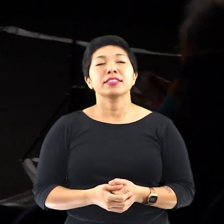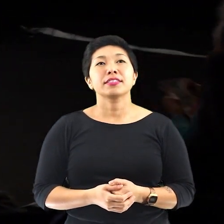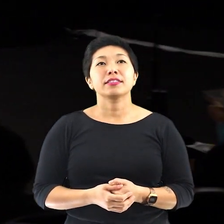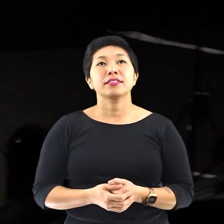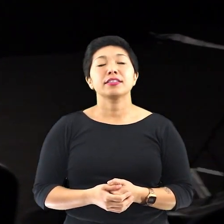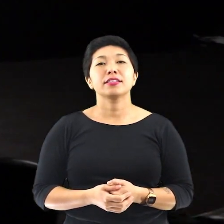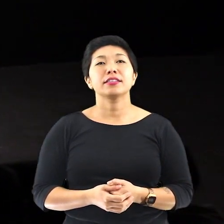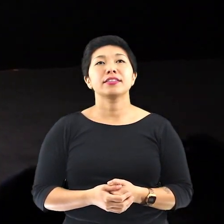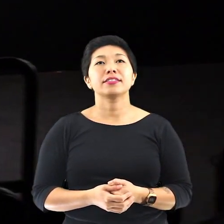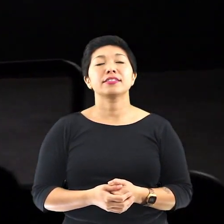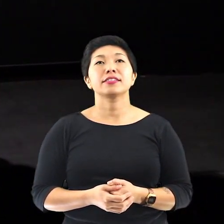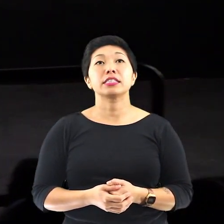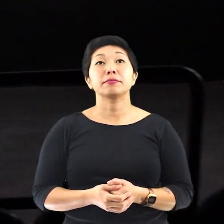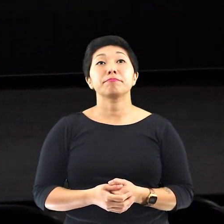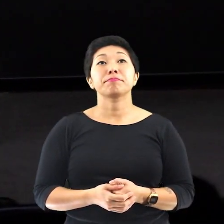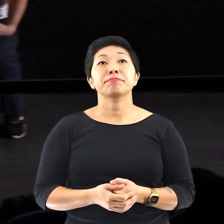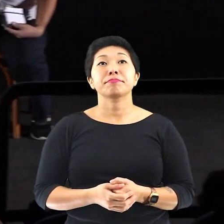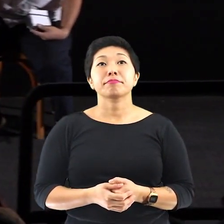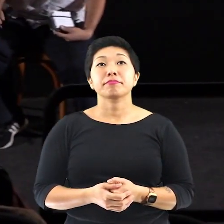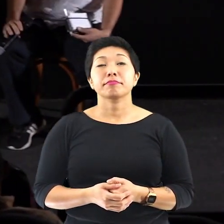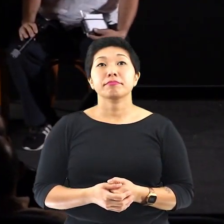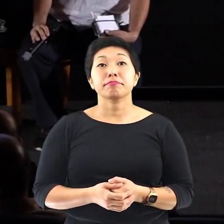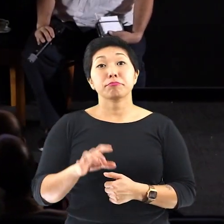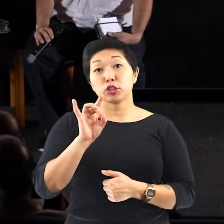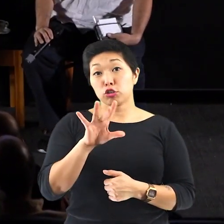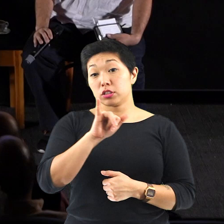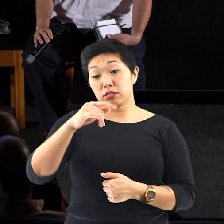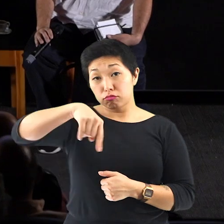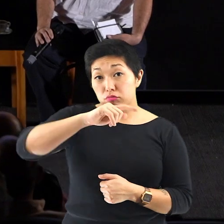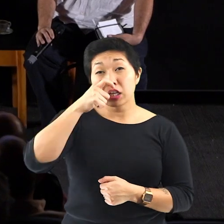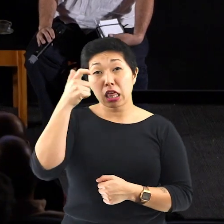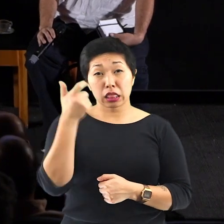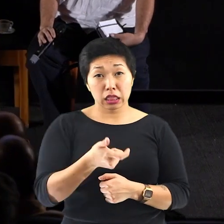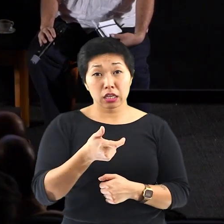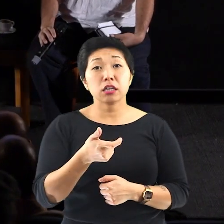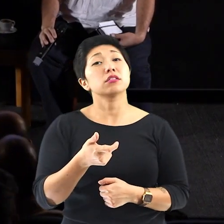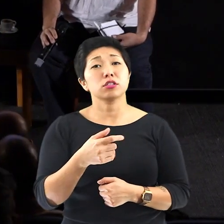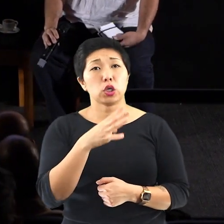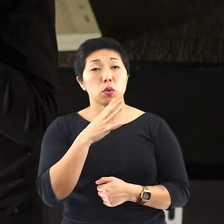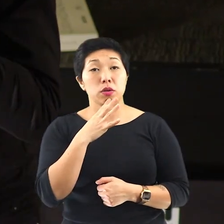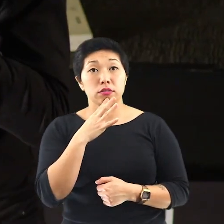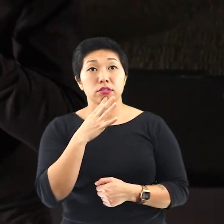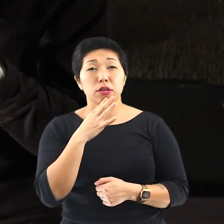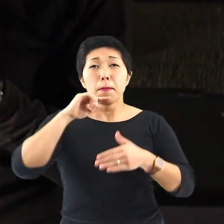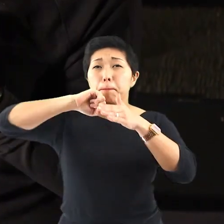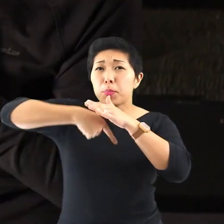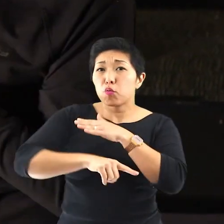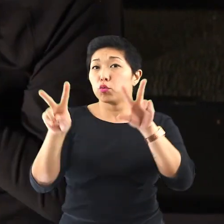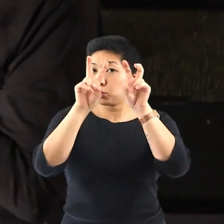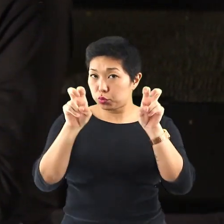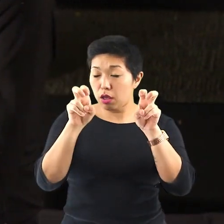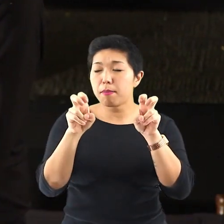Gente, então, e só para quem estiver interessado em conhecer bem